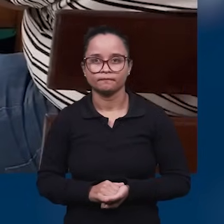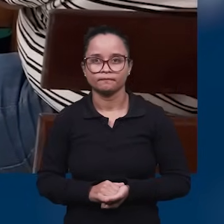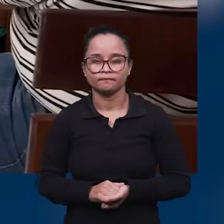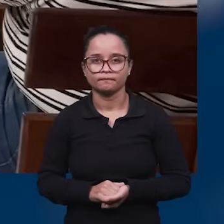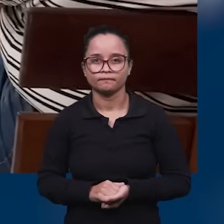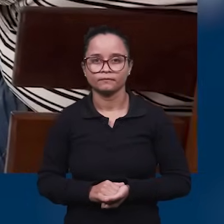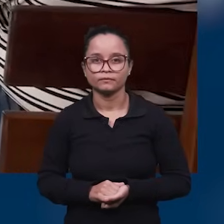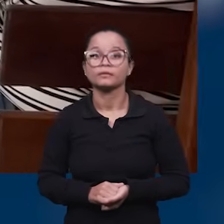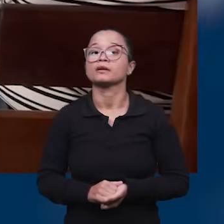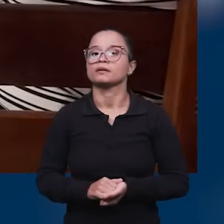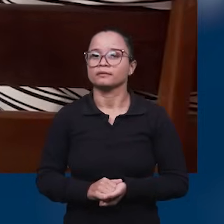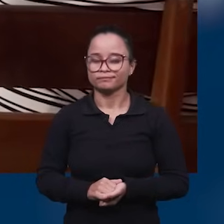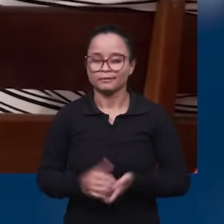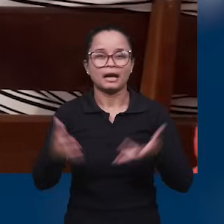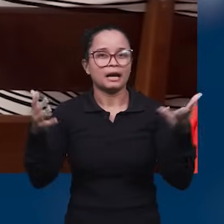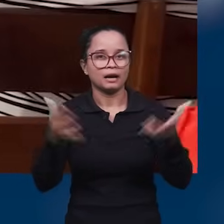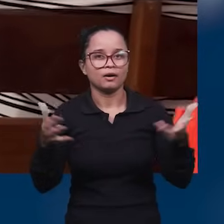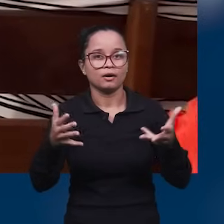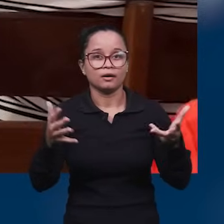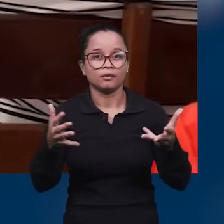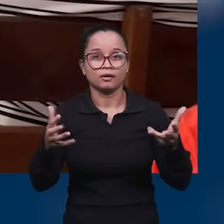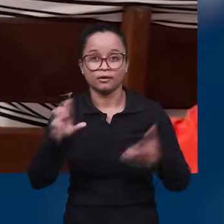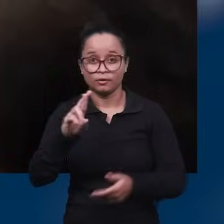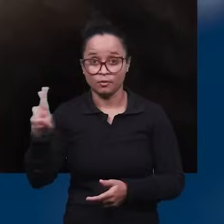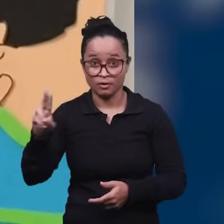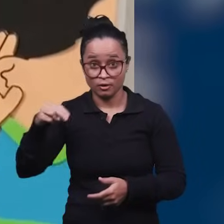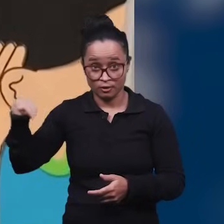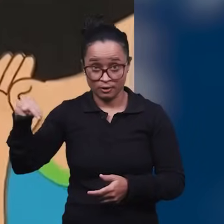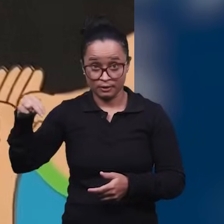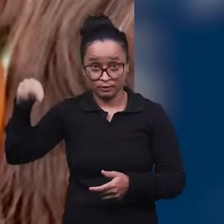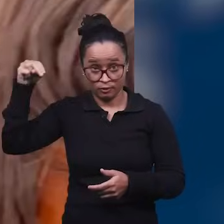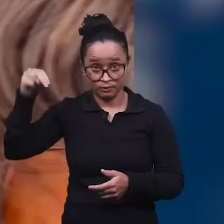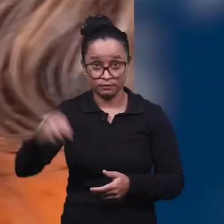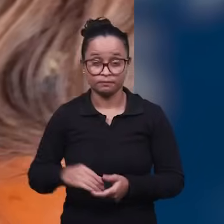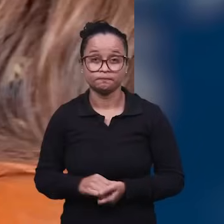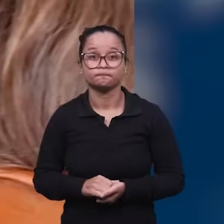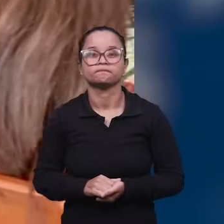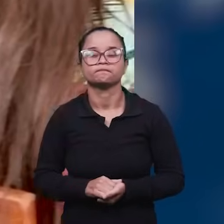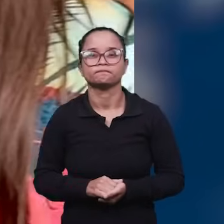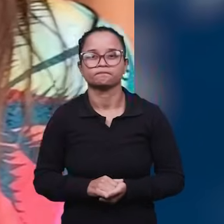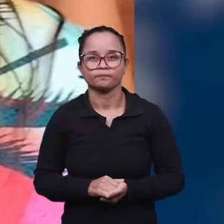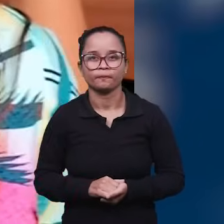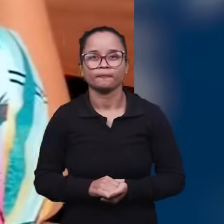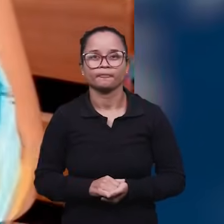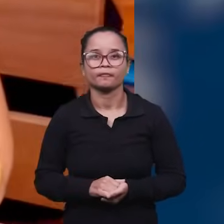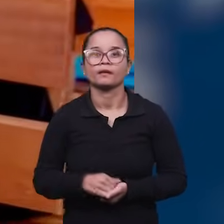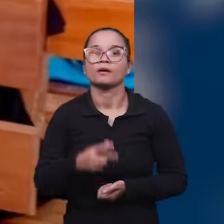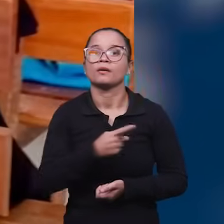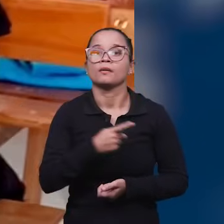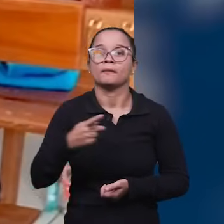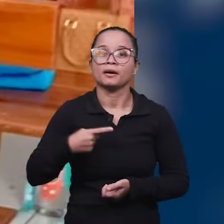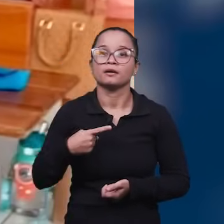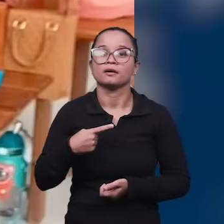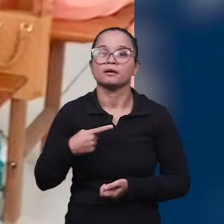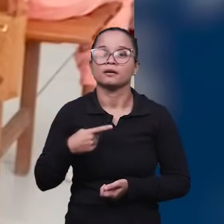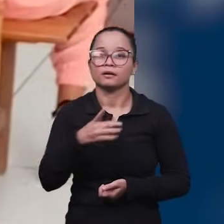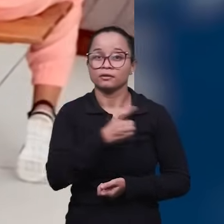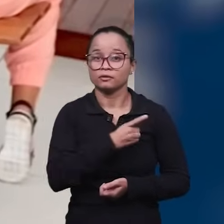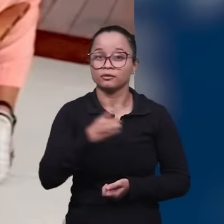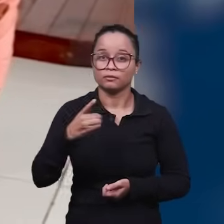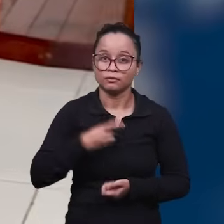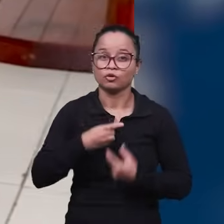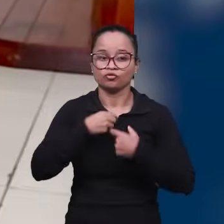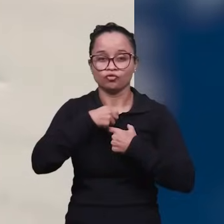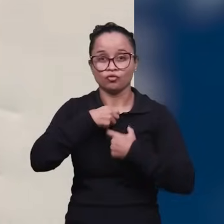para os que não puderam participar presencialmente. E agora vamos mostrar um pouquinho da bênção que o Senhor derramou nos cultos especiais